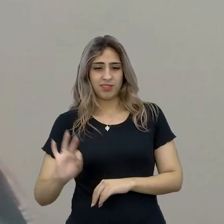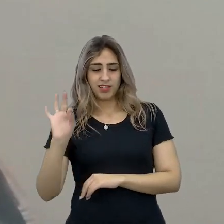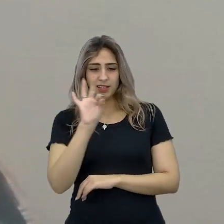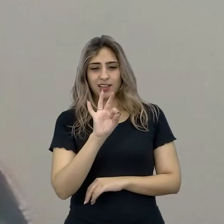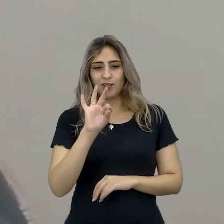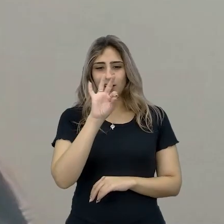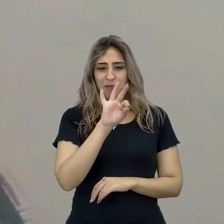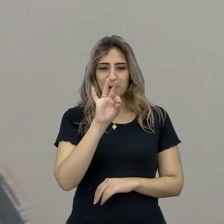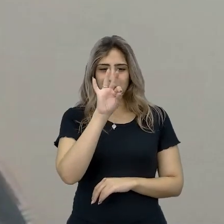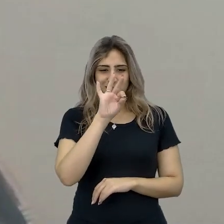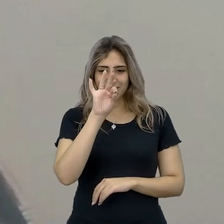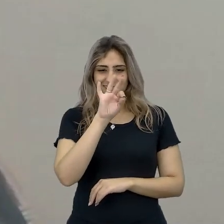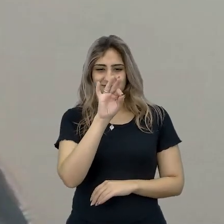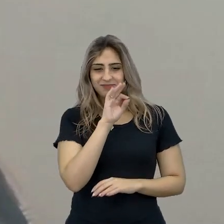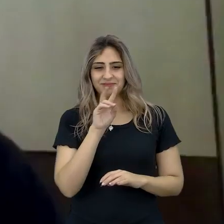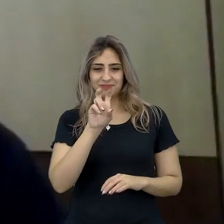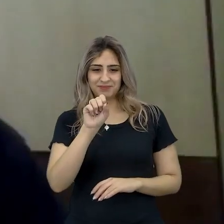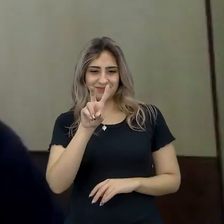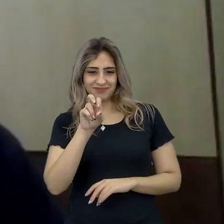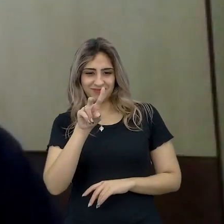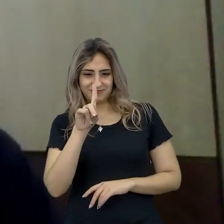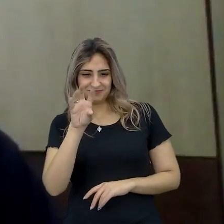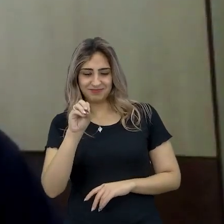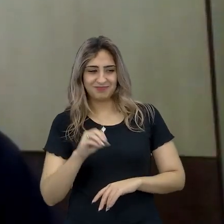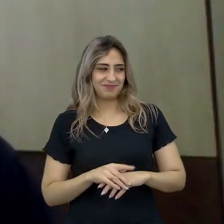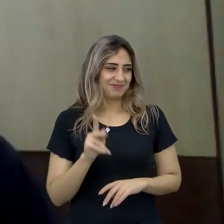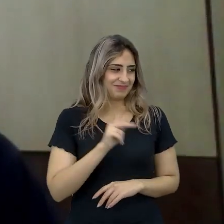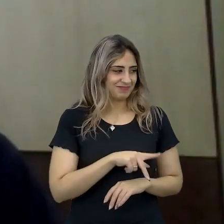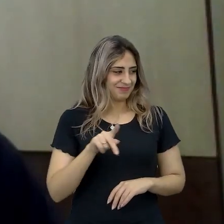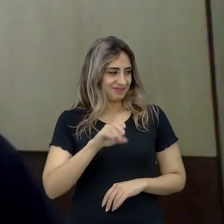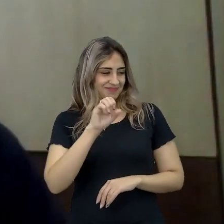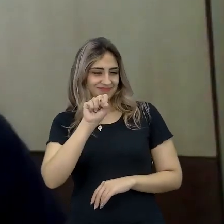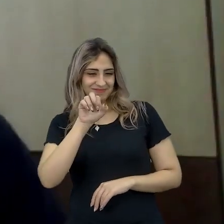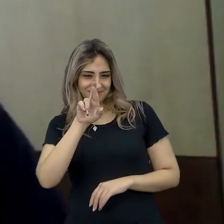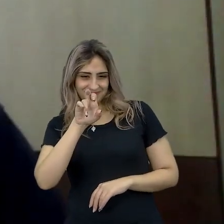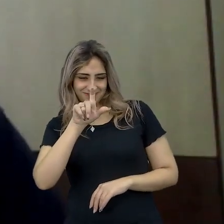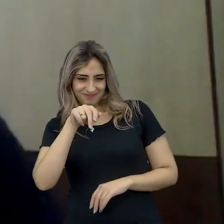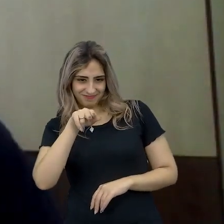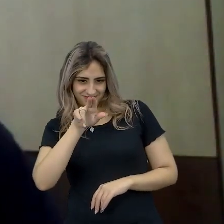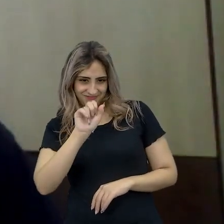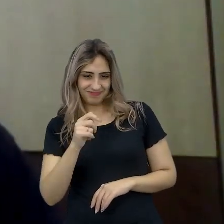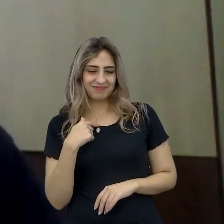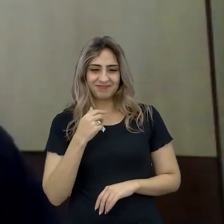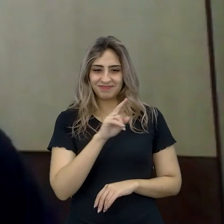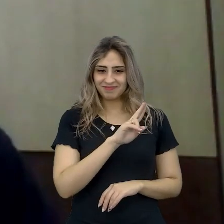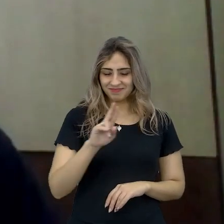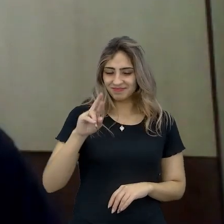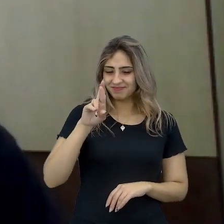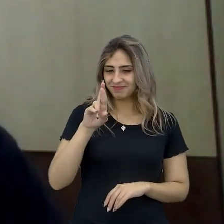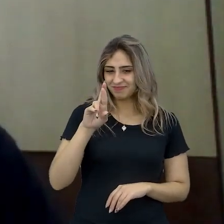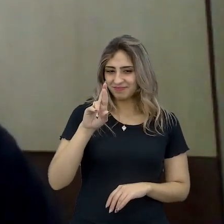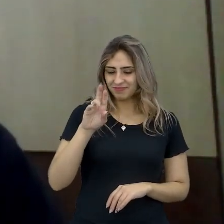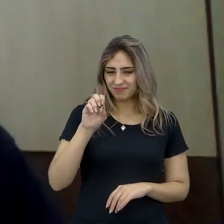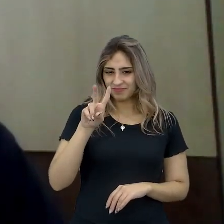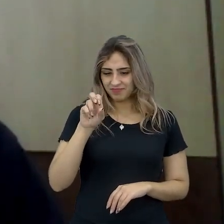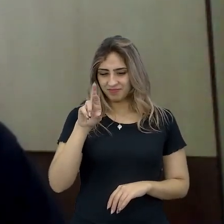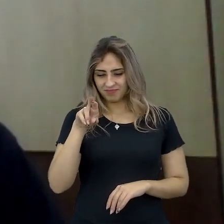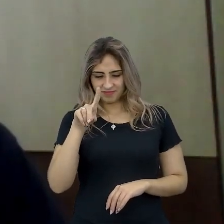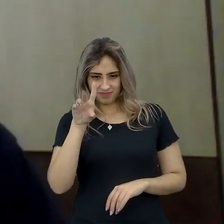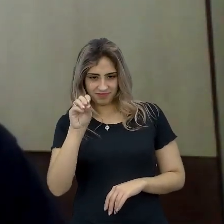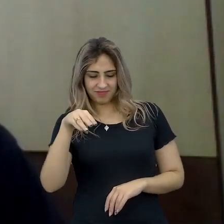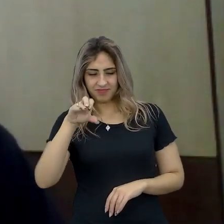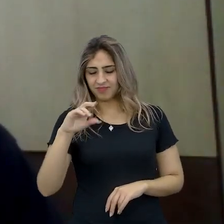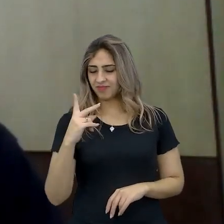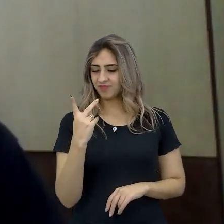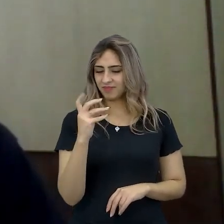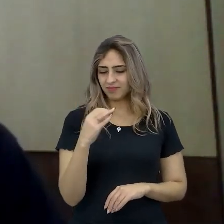colega Everaldo. Obrigado, professora Sirlene, obrigado, Valdir. Meu nome é Everaldo Machado, vou trabalhar com vocês, é um